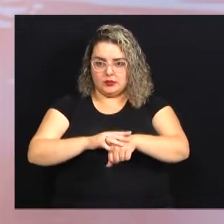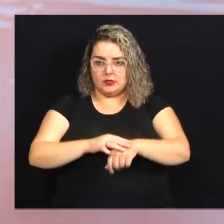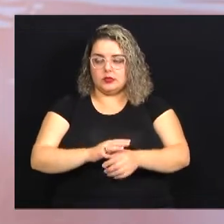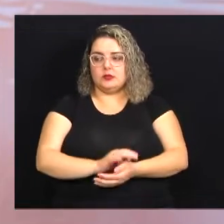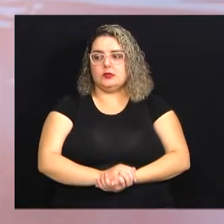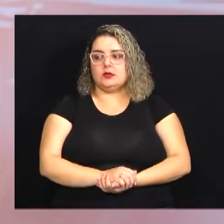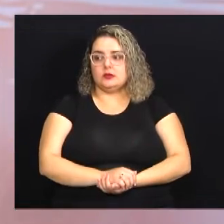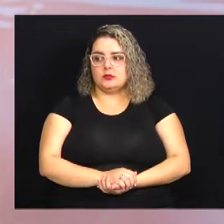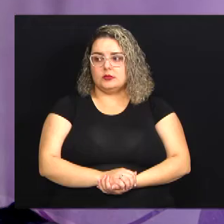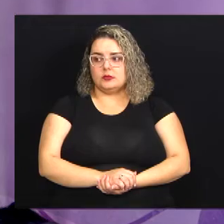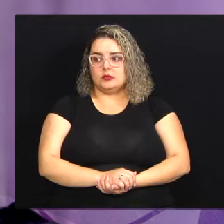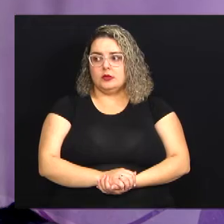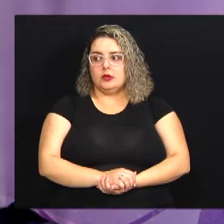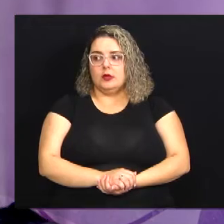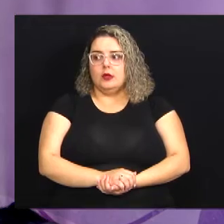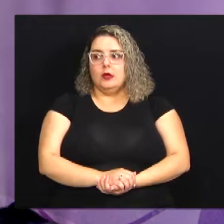doentes.